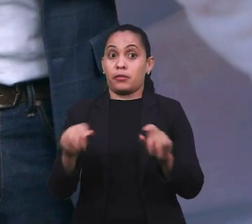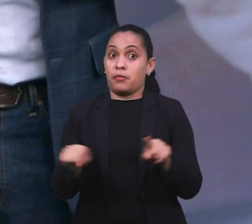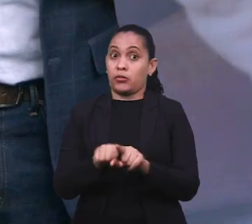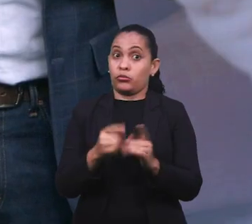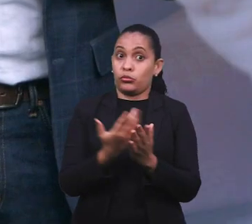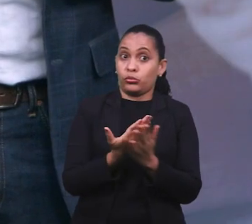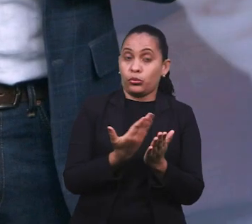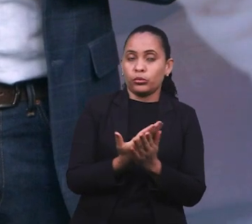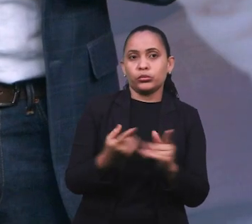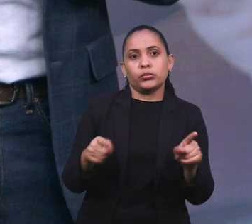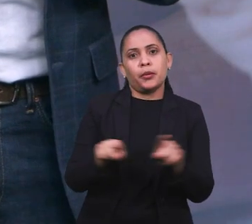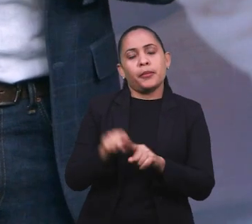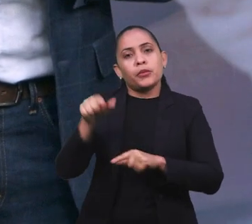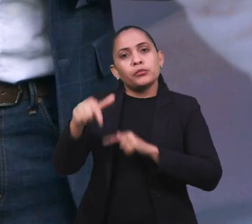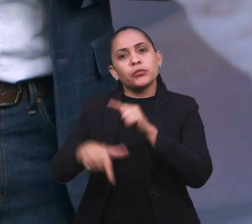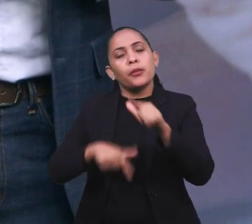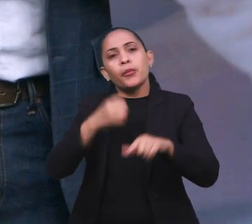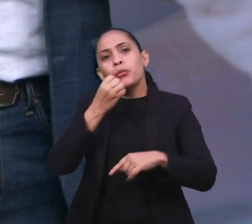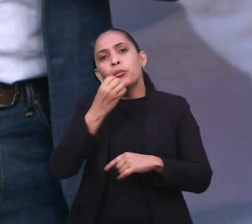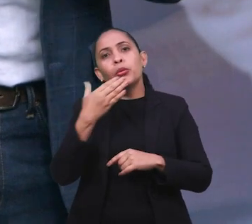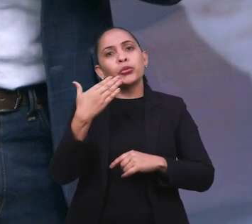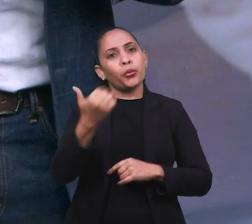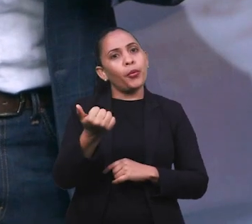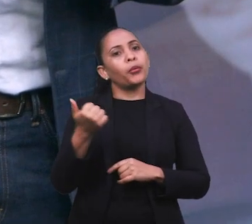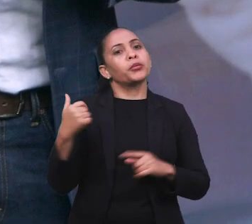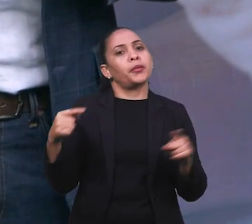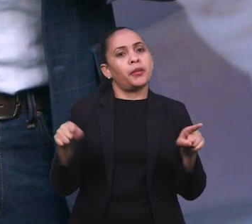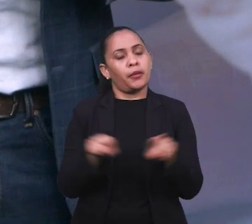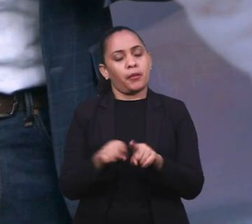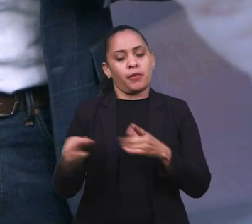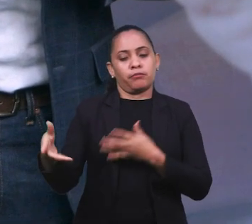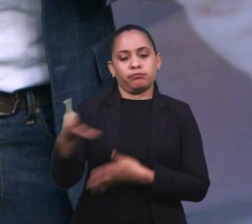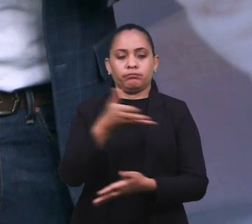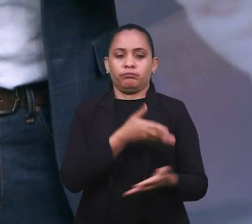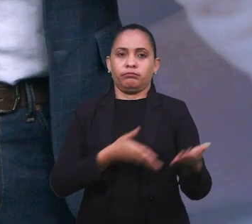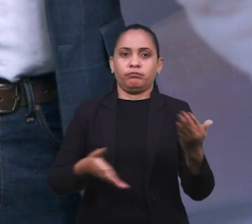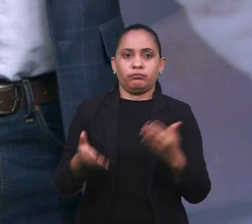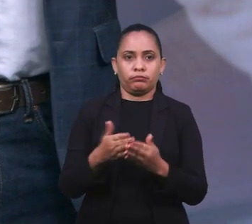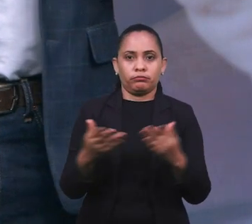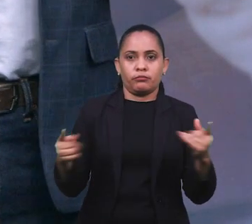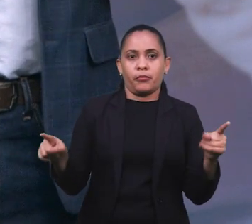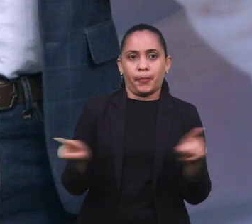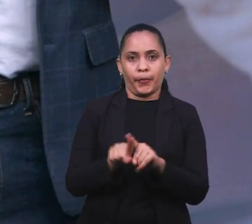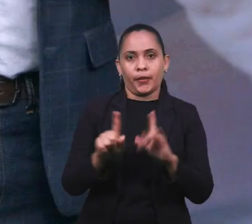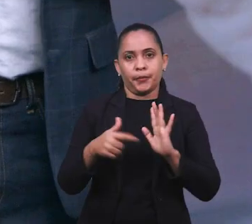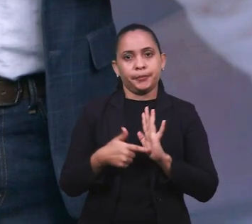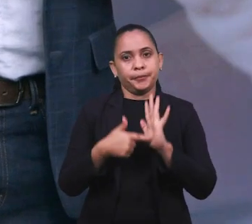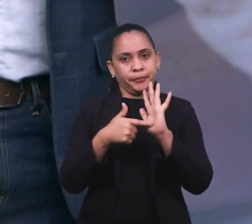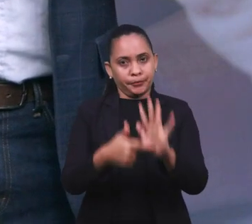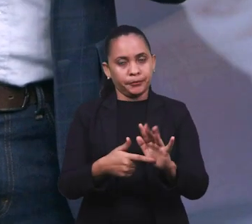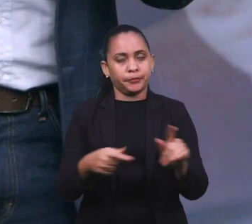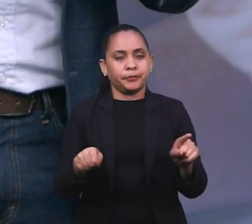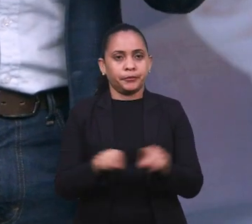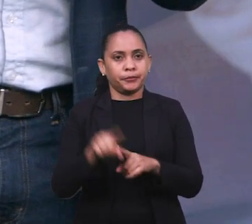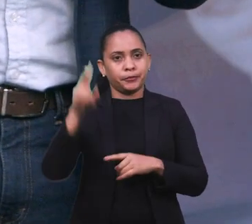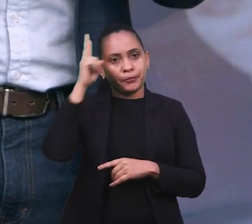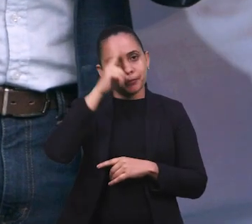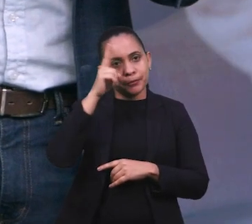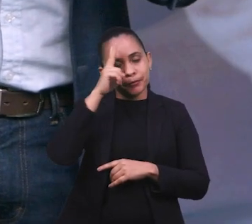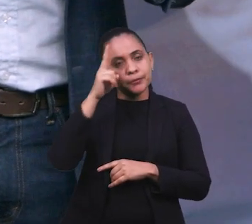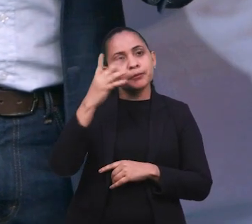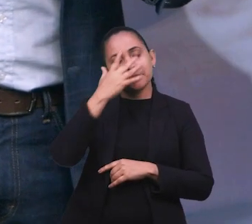estamos fazendo um trabalho muito bacana contando com a participação dos irmãos, contando para vocês trajetórias